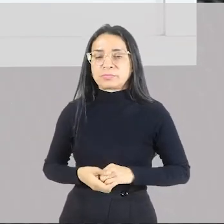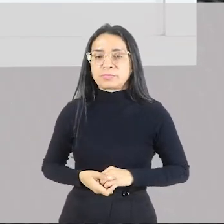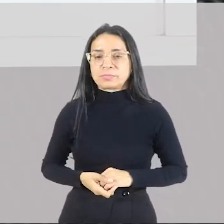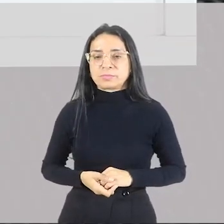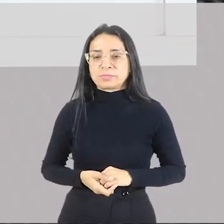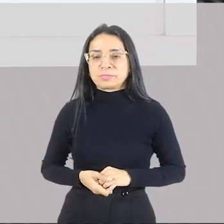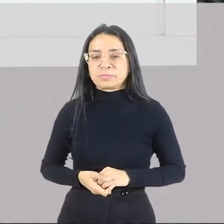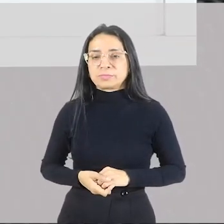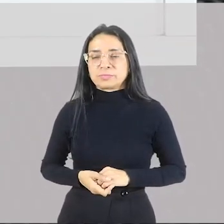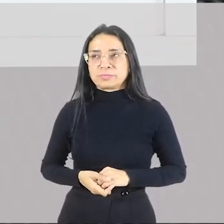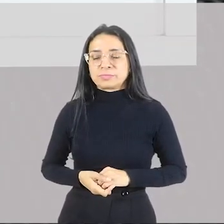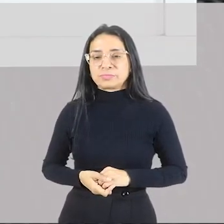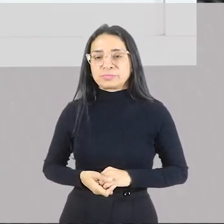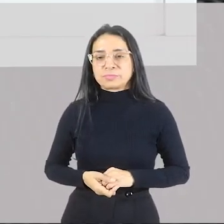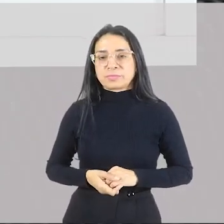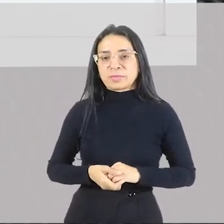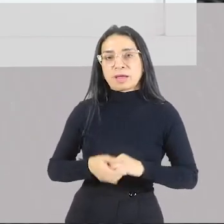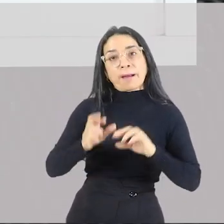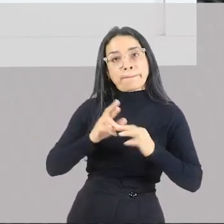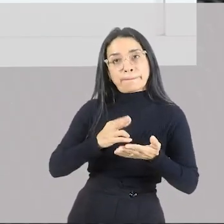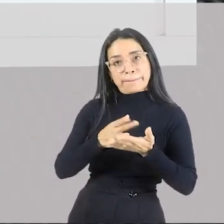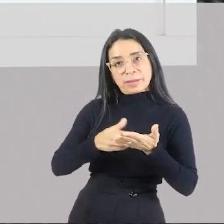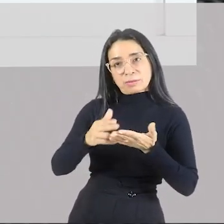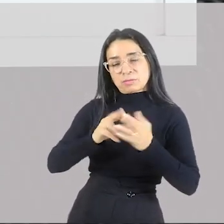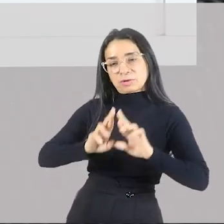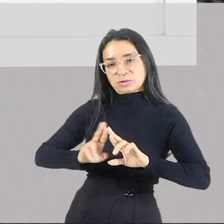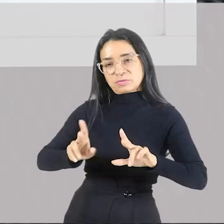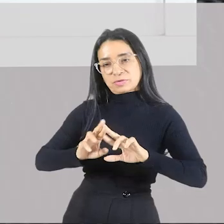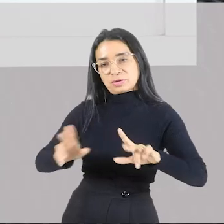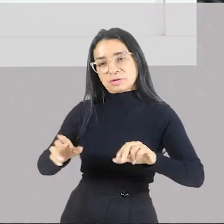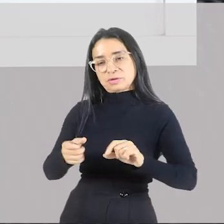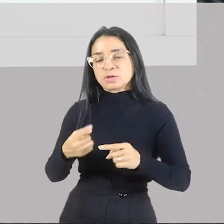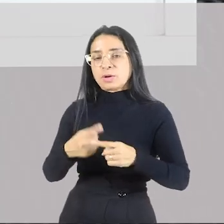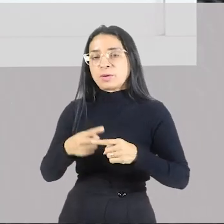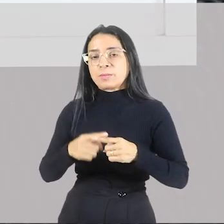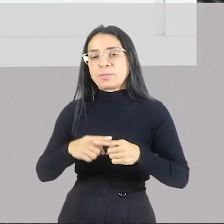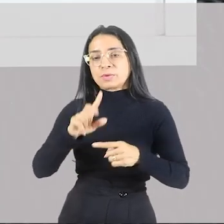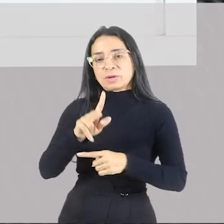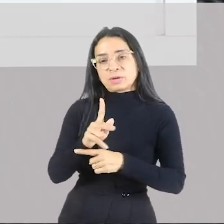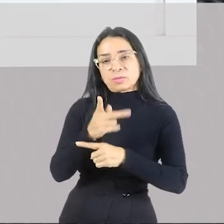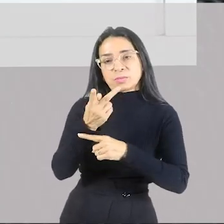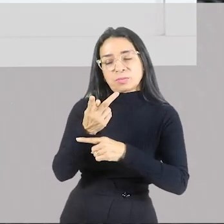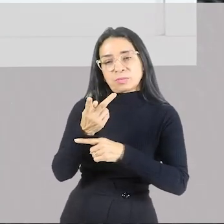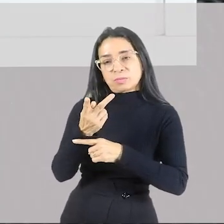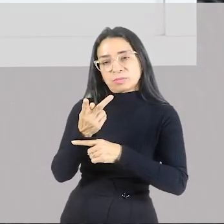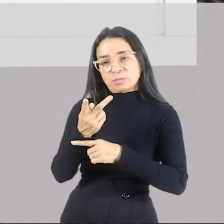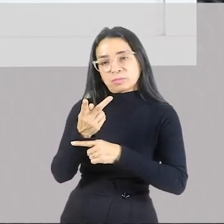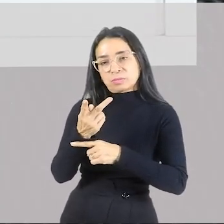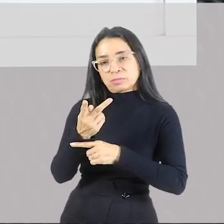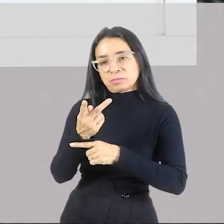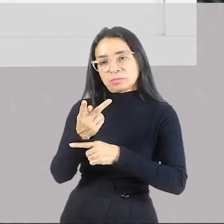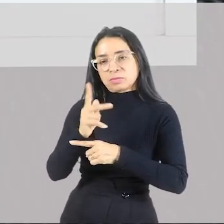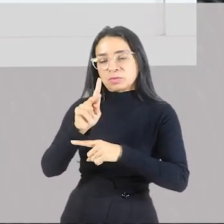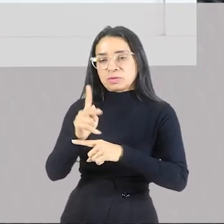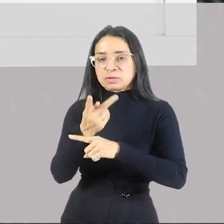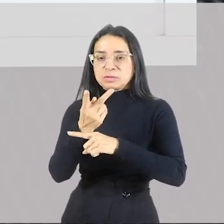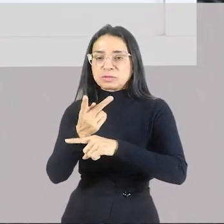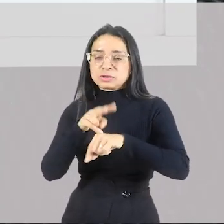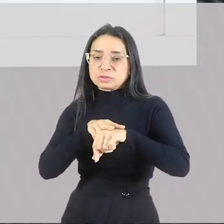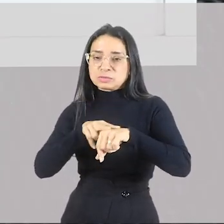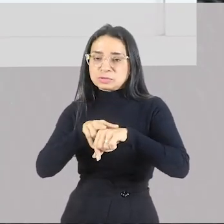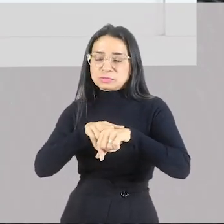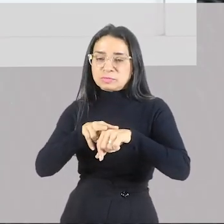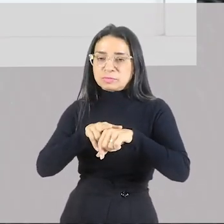não é? Claro que é. Claro que é. Porque aqui você está pintando os hidrogênios de verde e o carbono de amarelo. Aqui